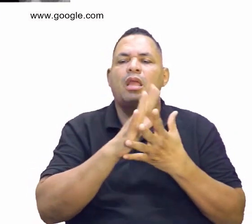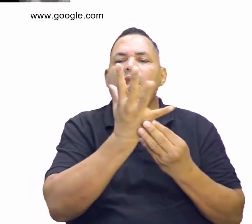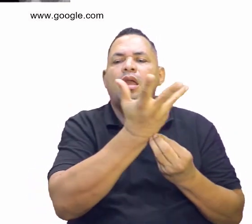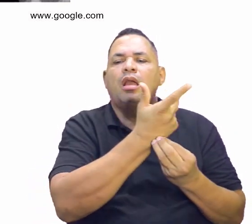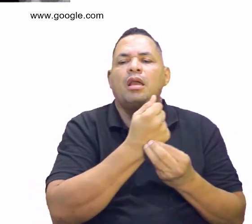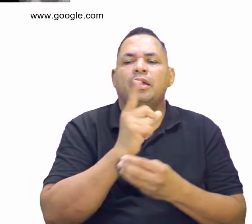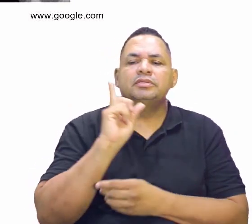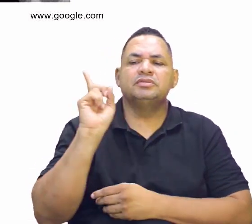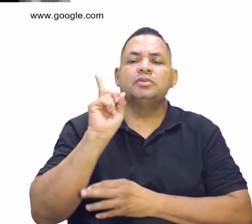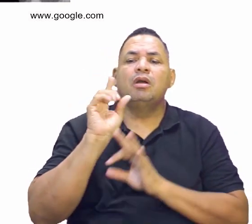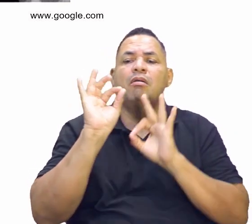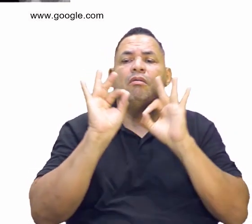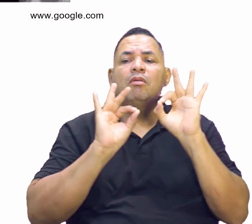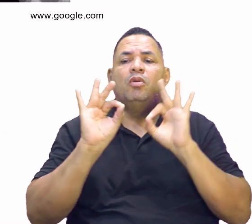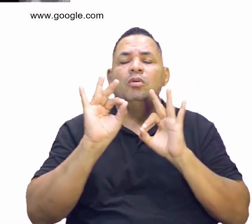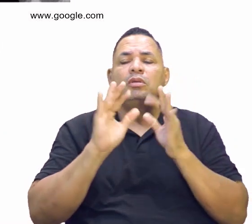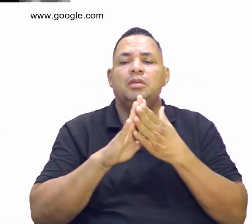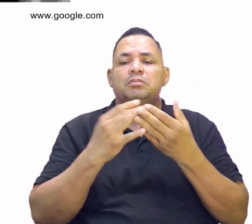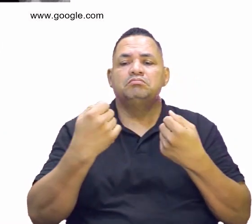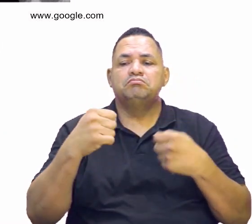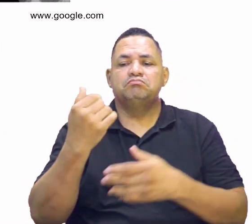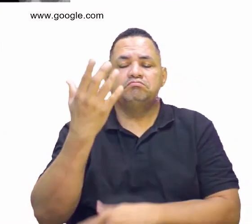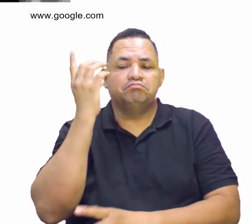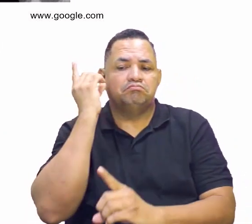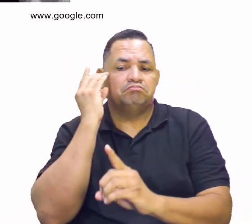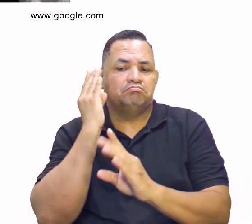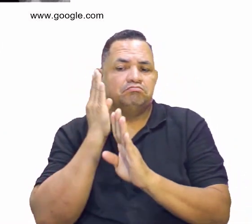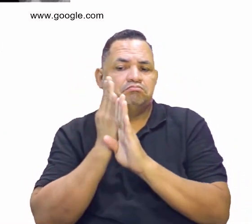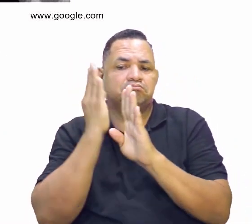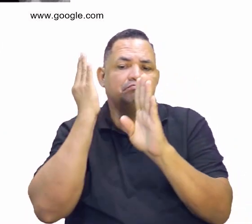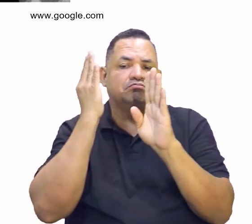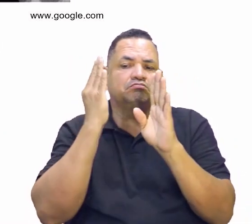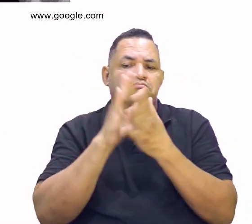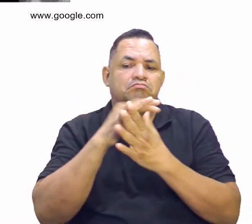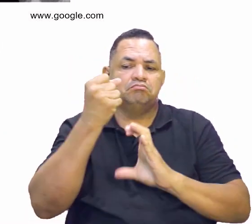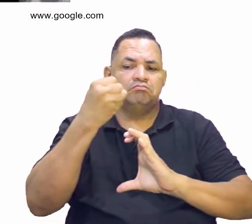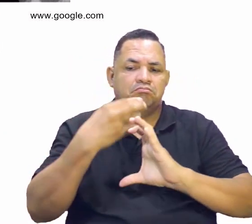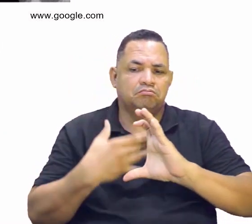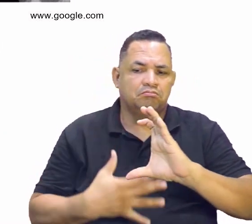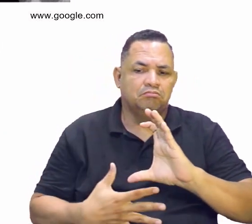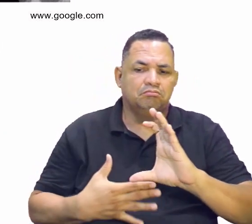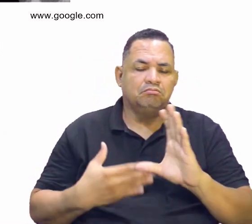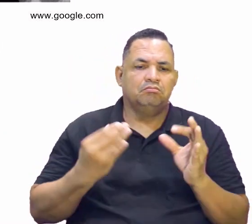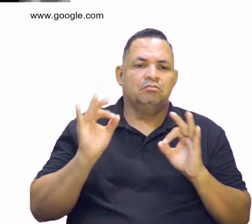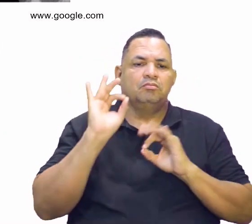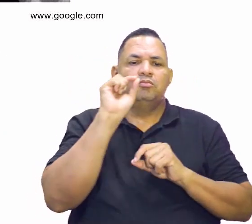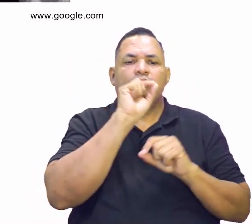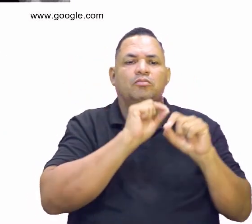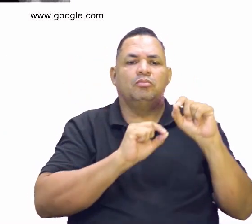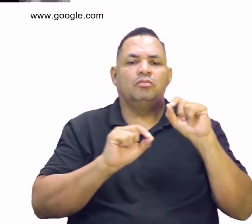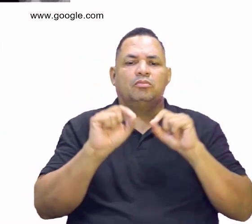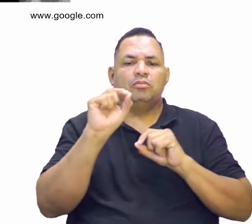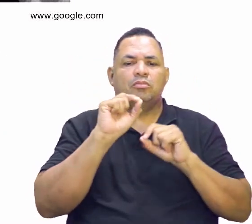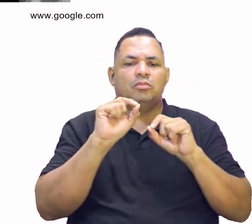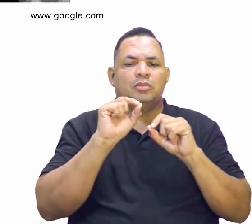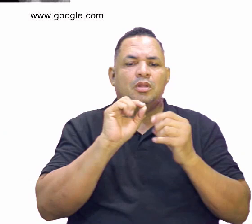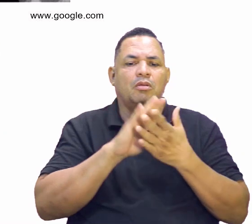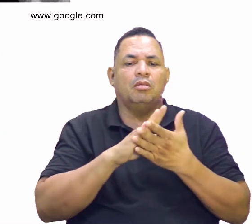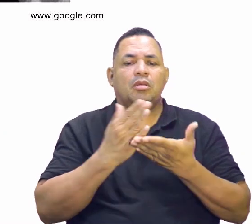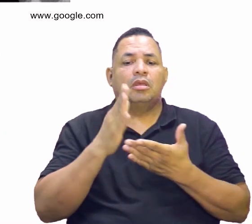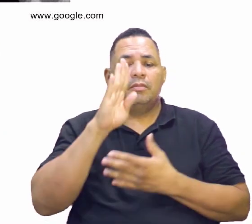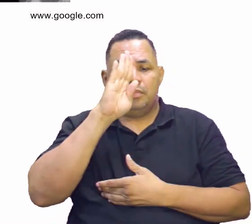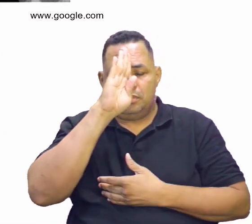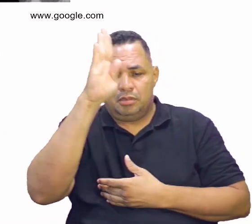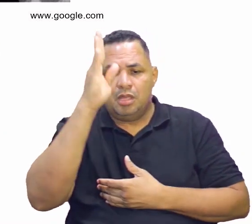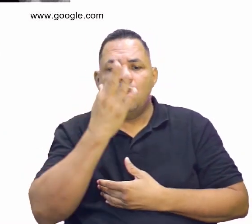arte, professora? E aí você precisa encontrar, dentro das características, o que você marca aqui.